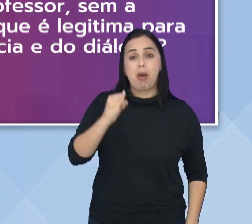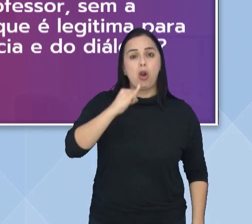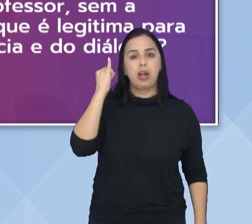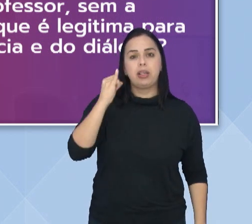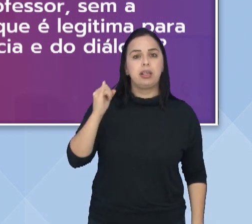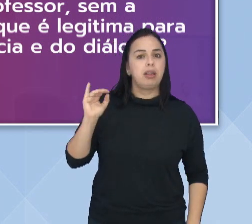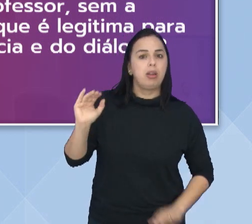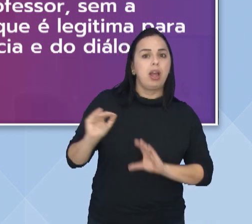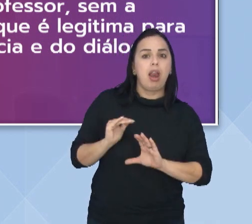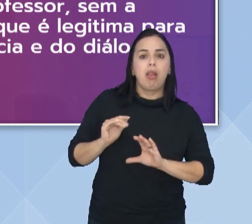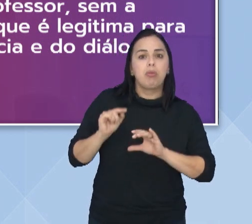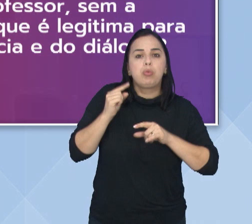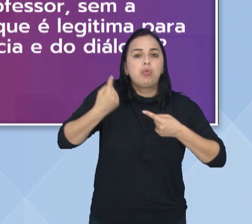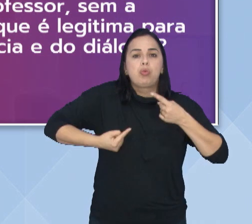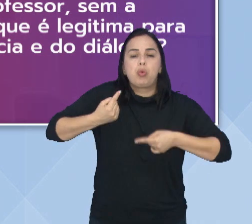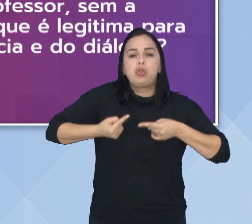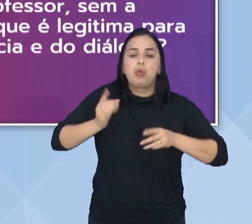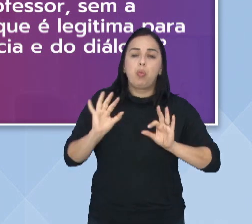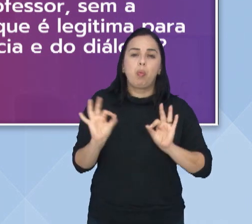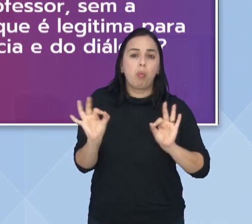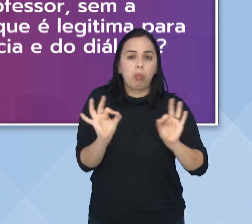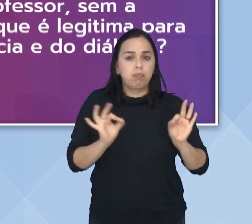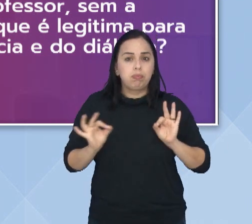não discutiu